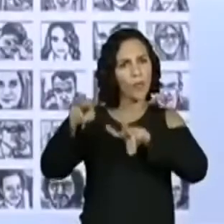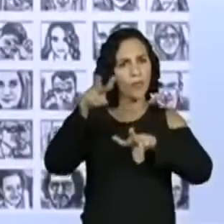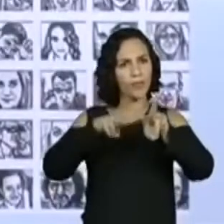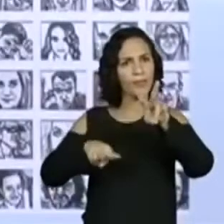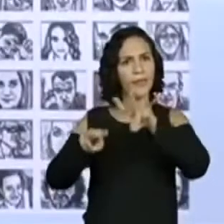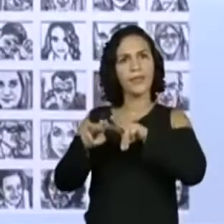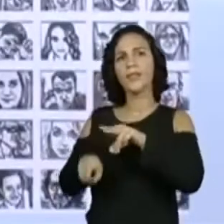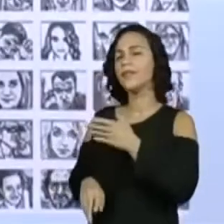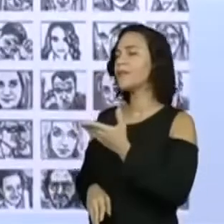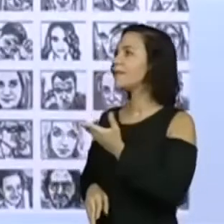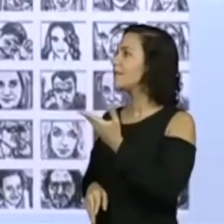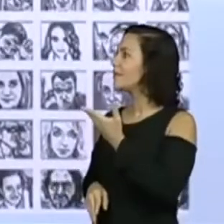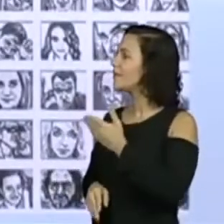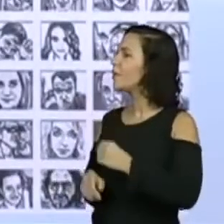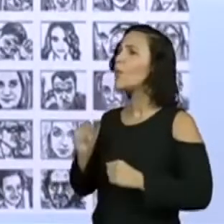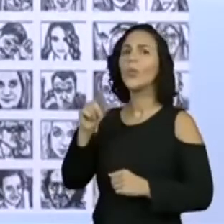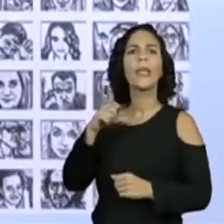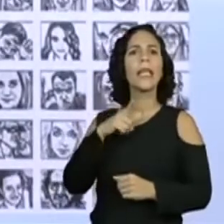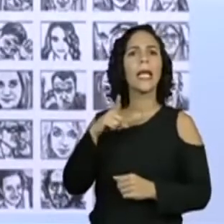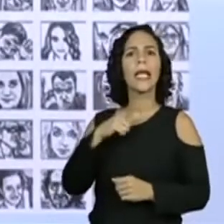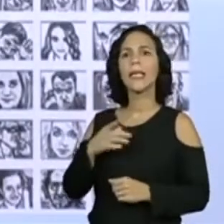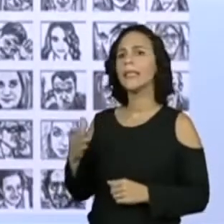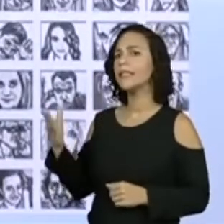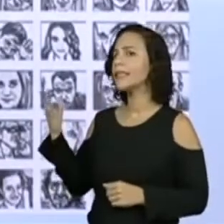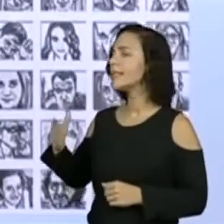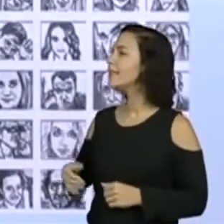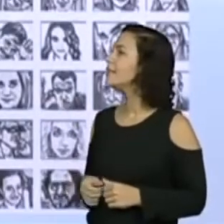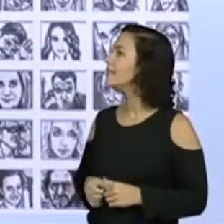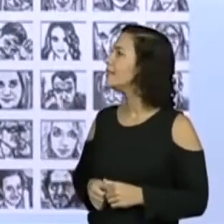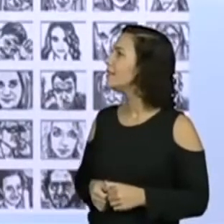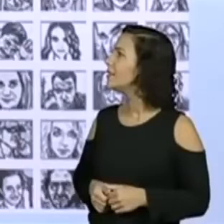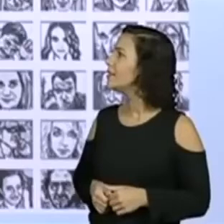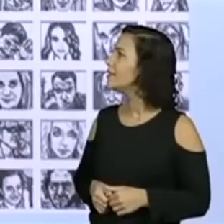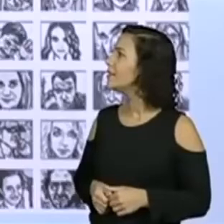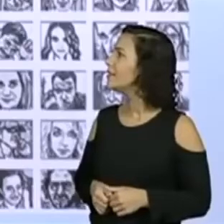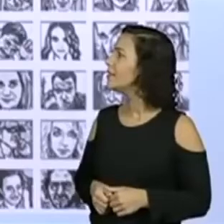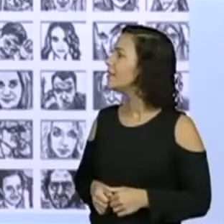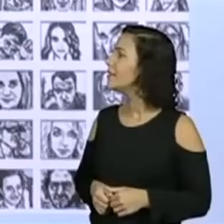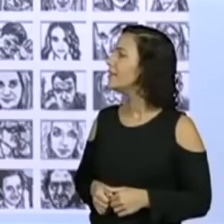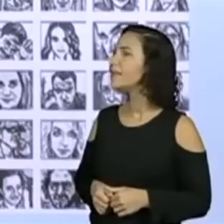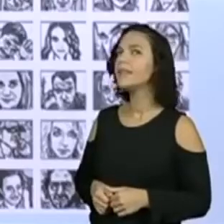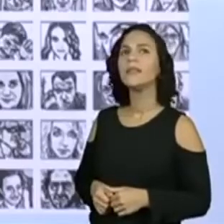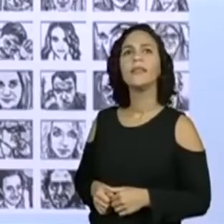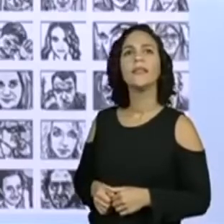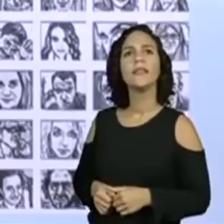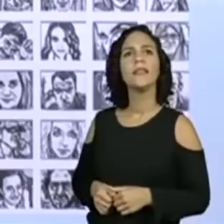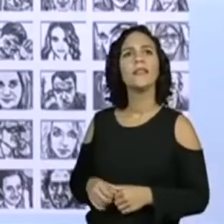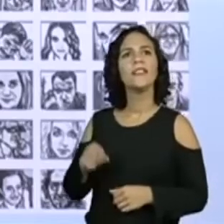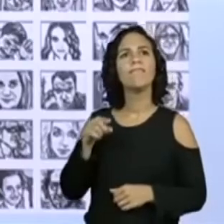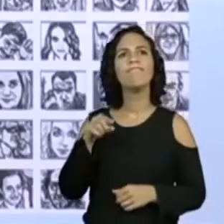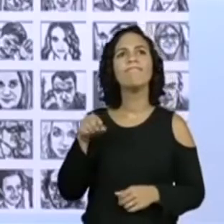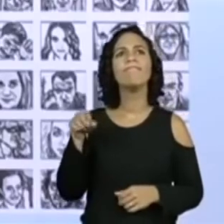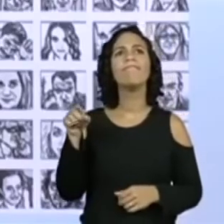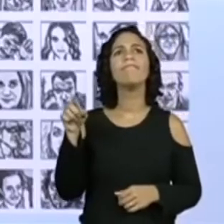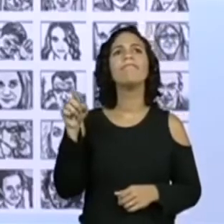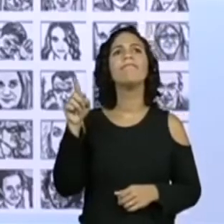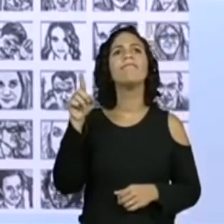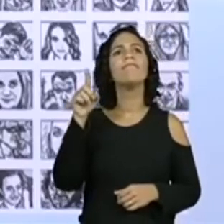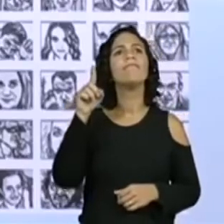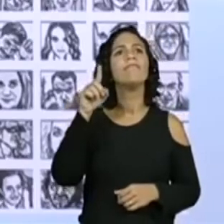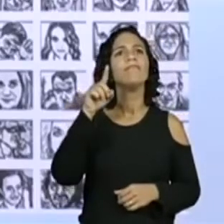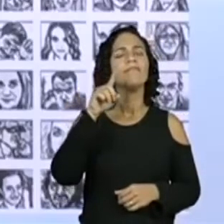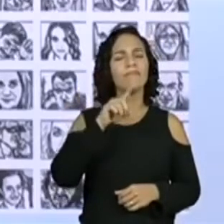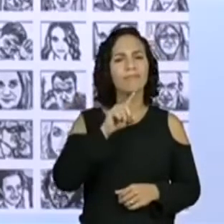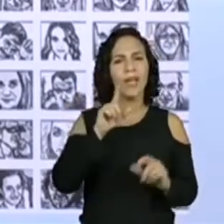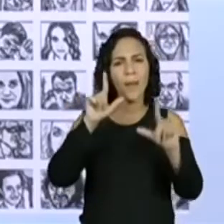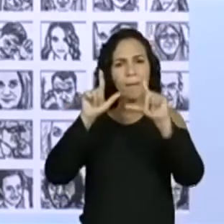que será que aparece nessa imagem? O oráculo está pondo bem pertinho. Olha, professora, eu estou vendo vários